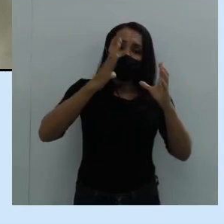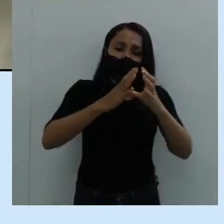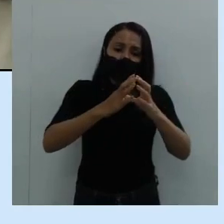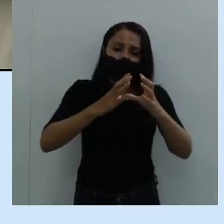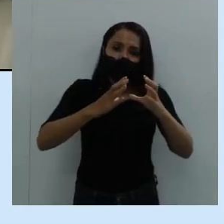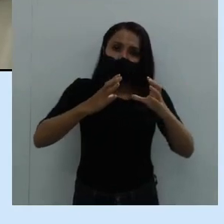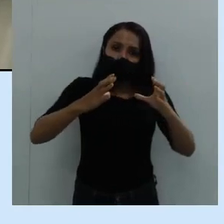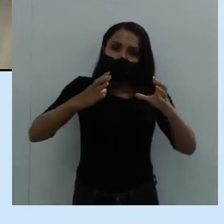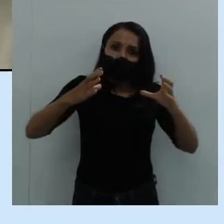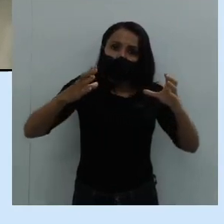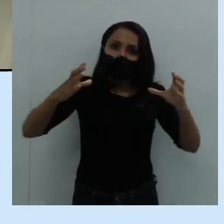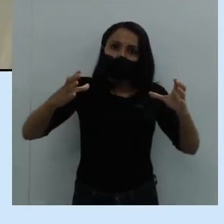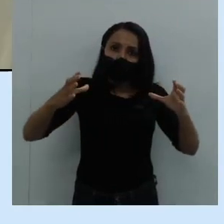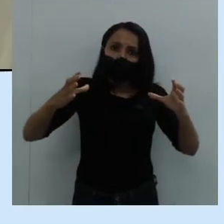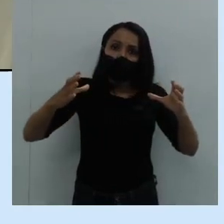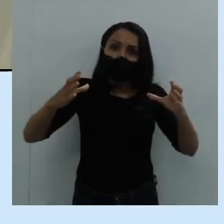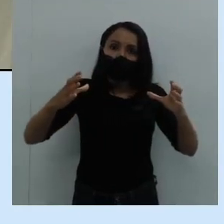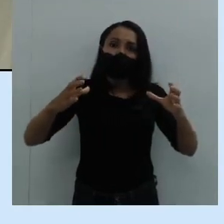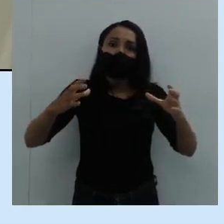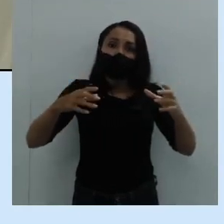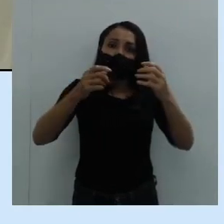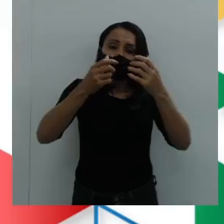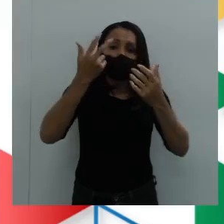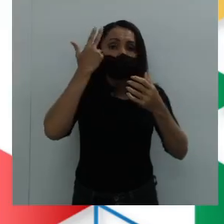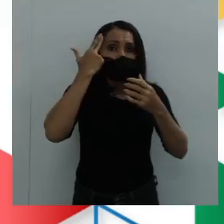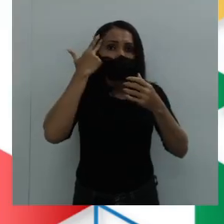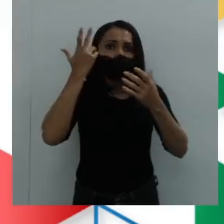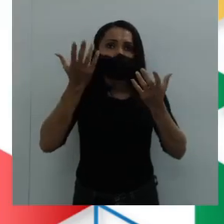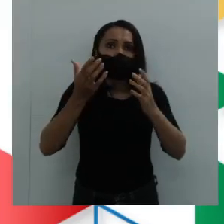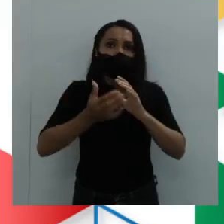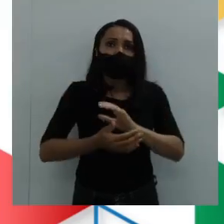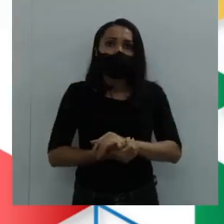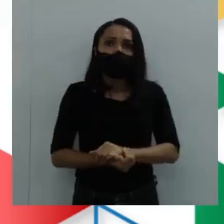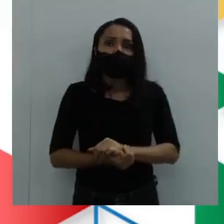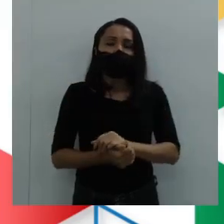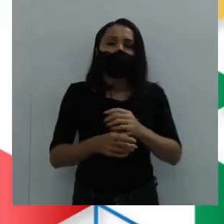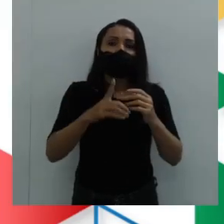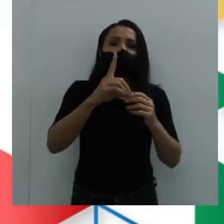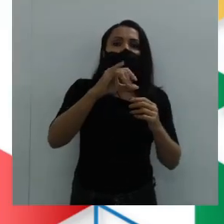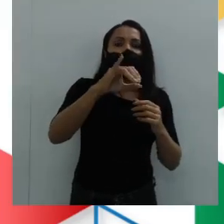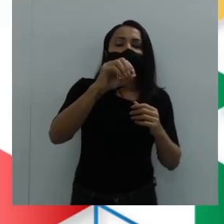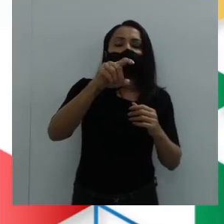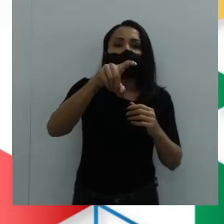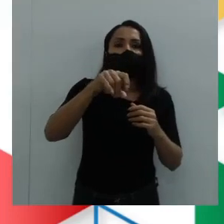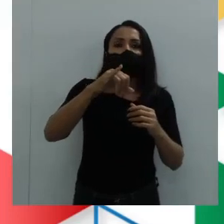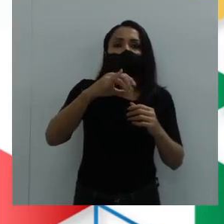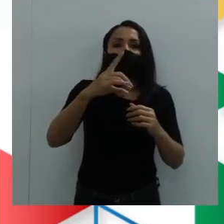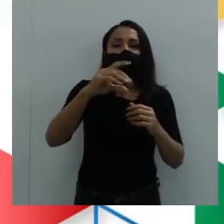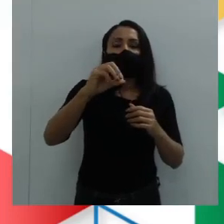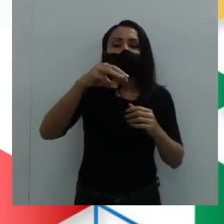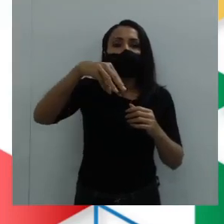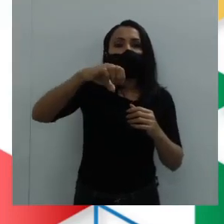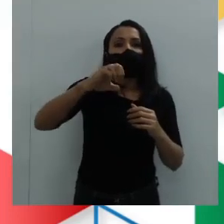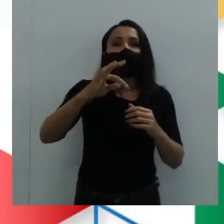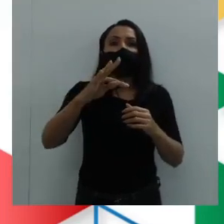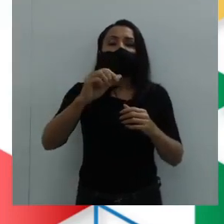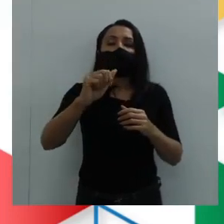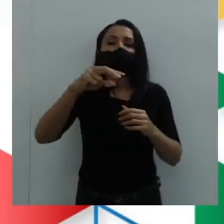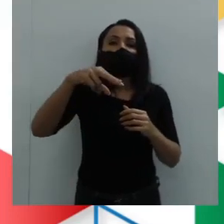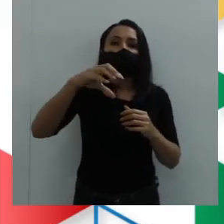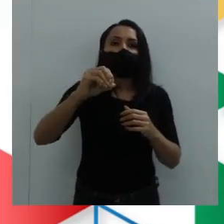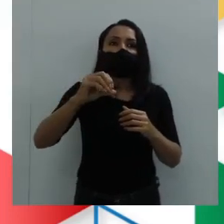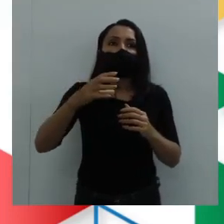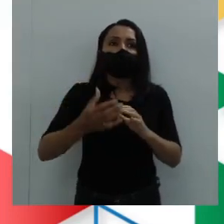estufa natural. Os outros gases estufa são dióxido de carbono, metano,